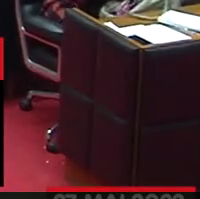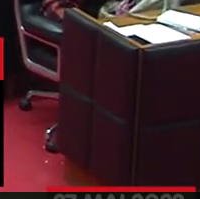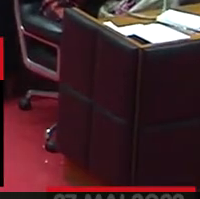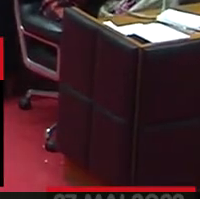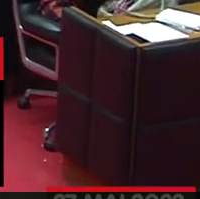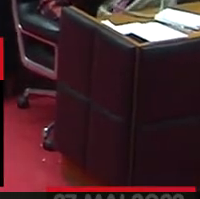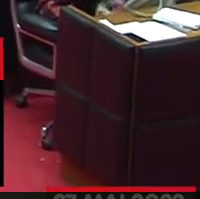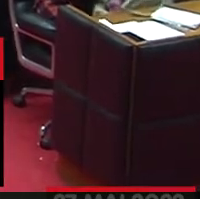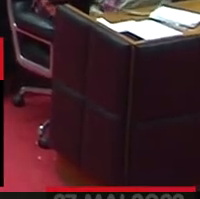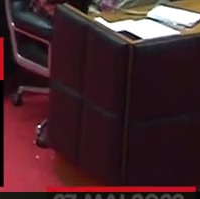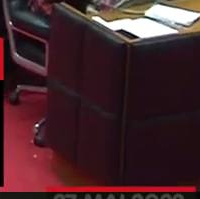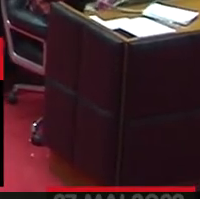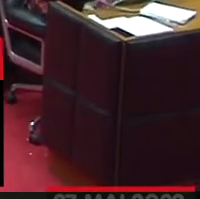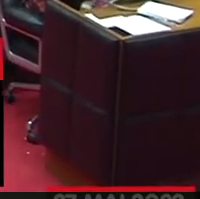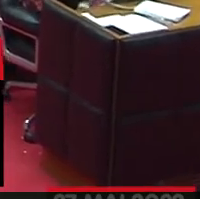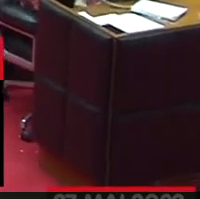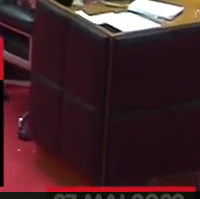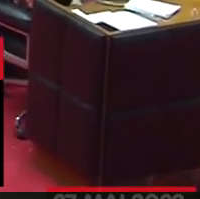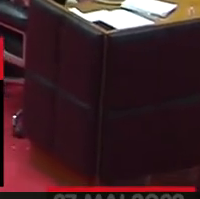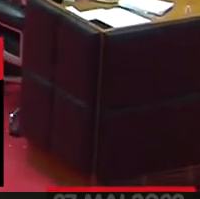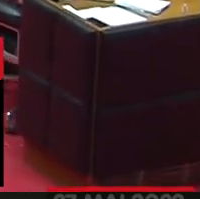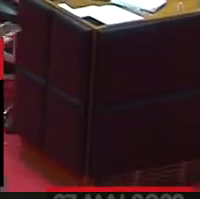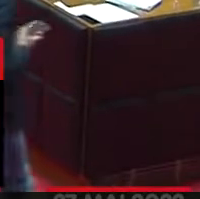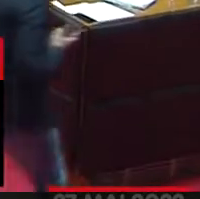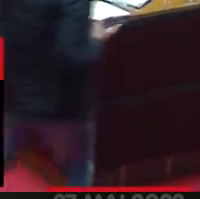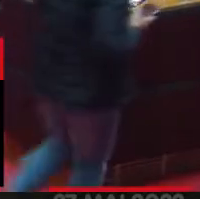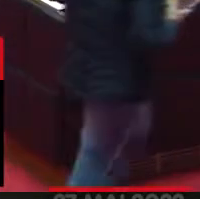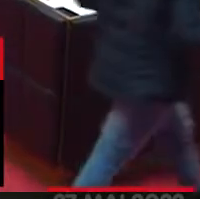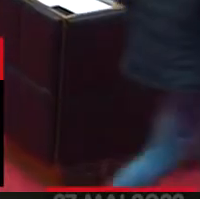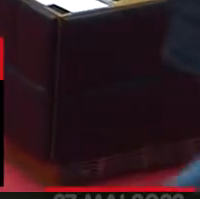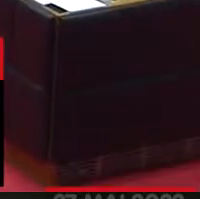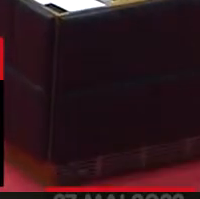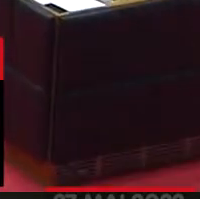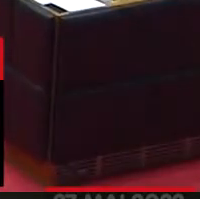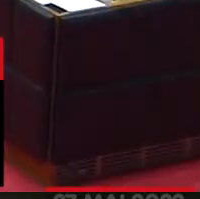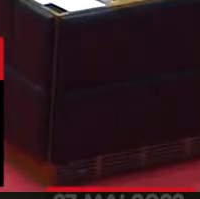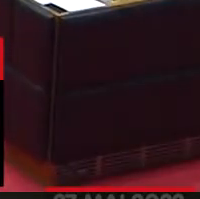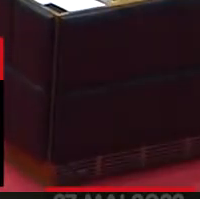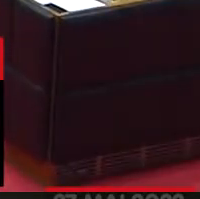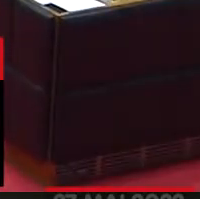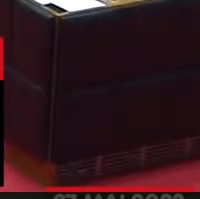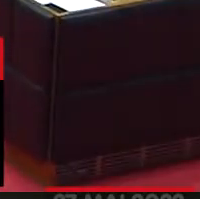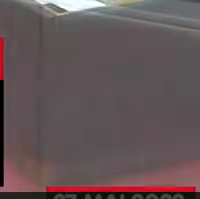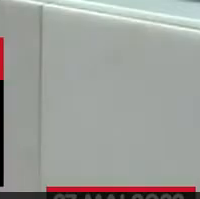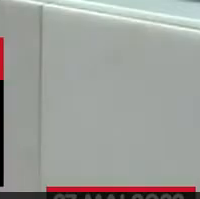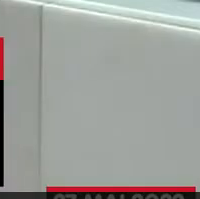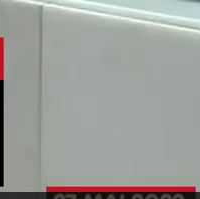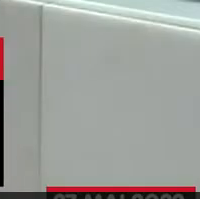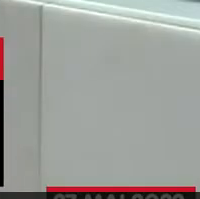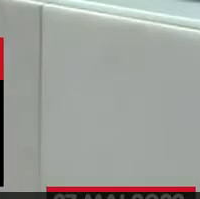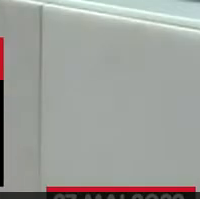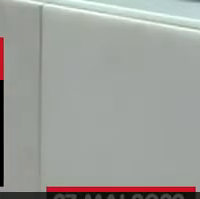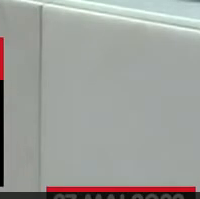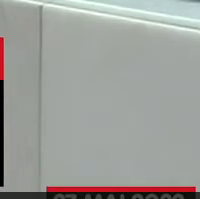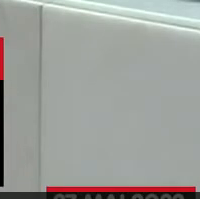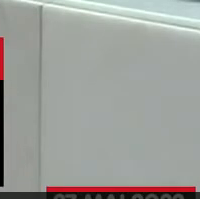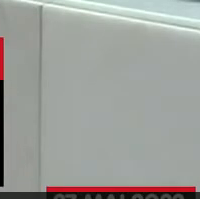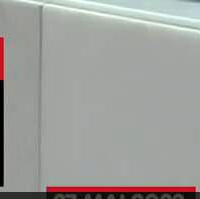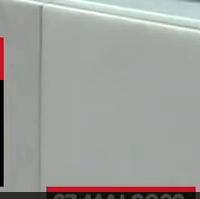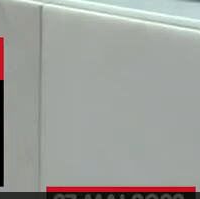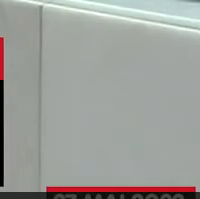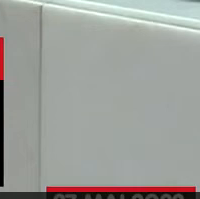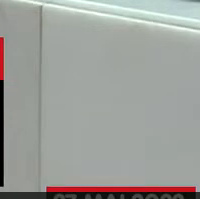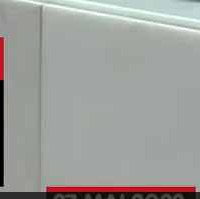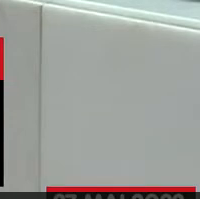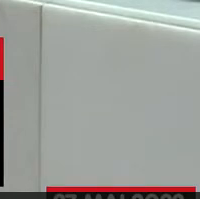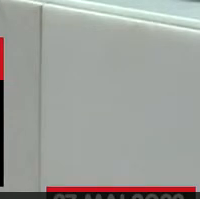E aí Oi boa noite a todas a todos